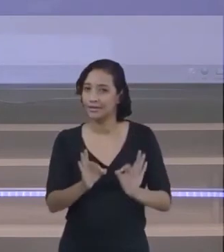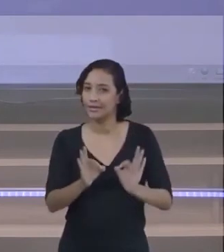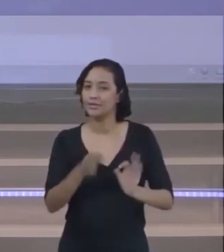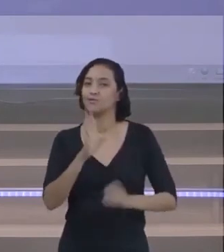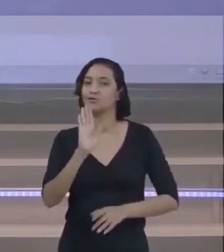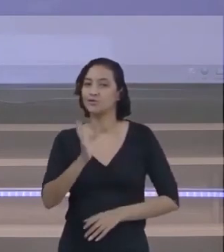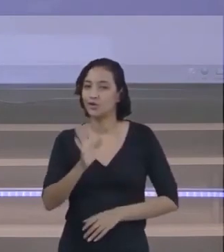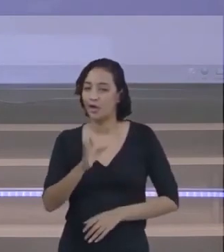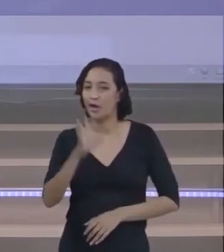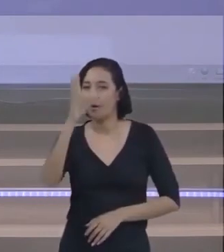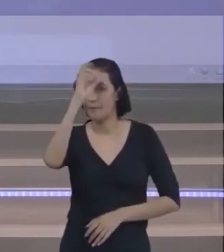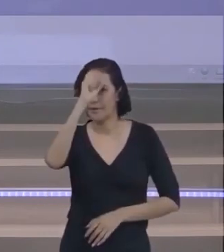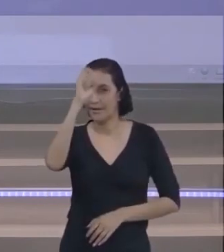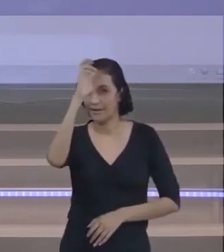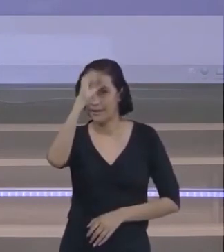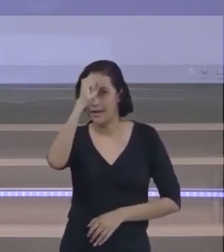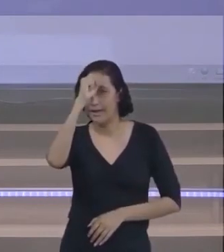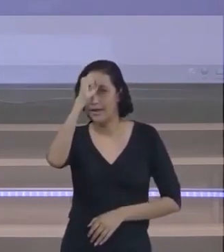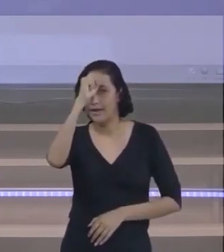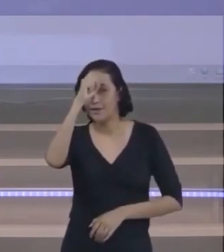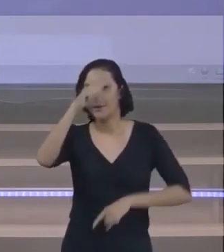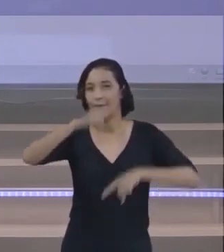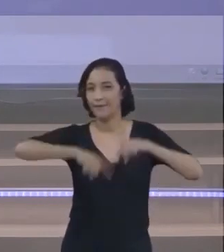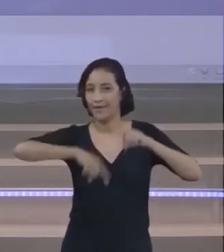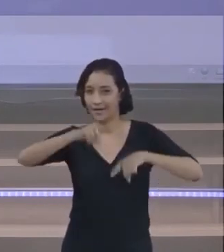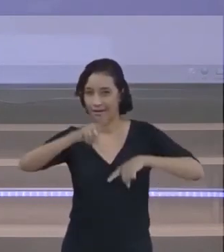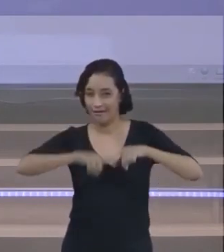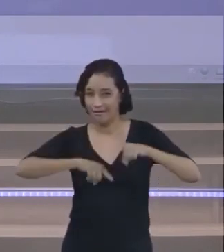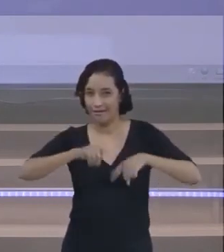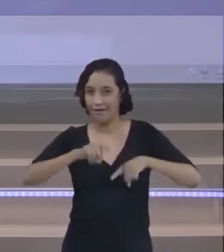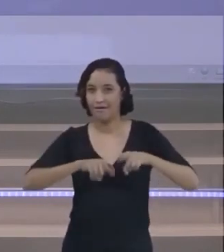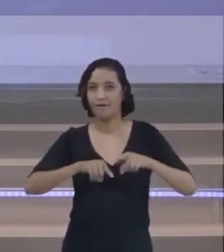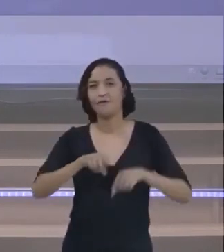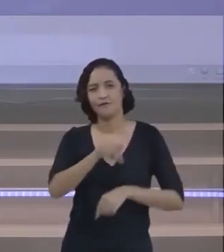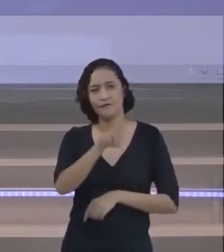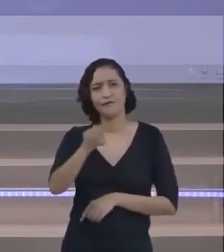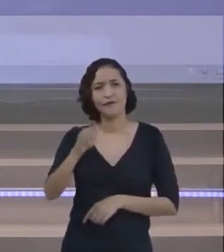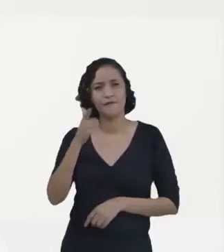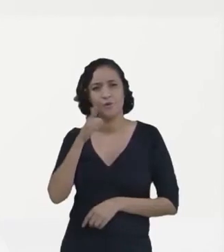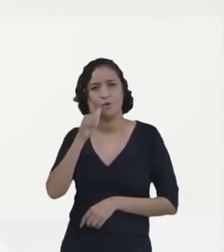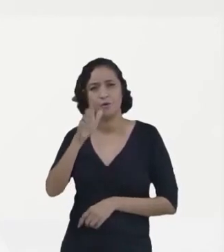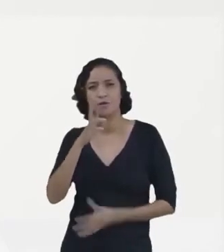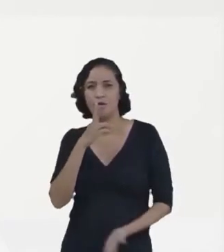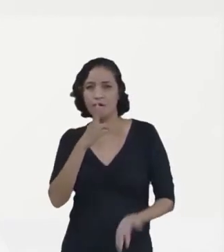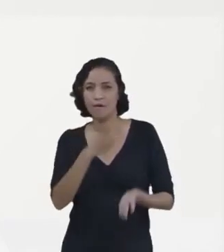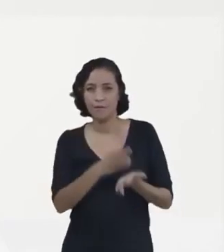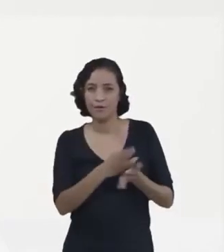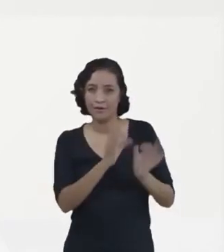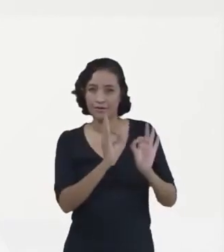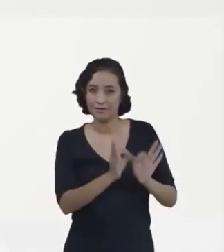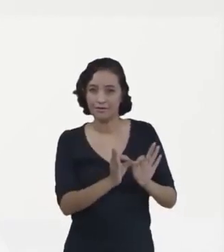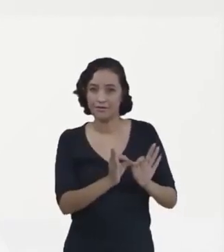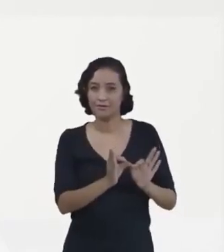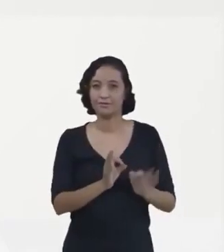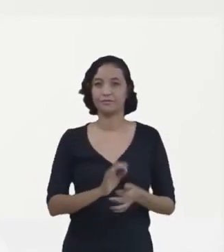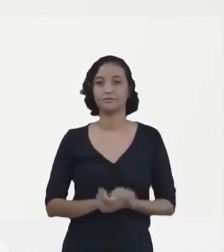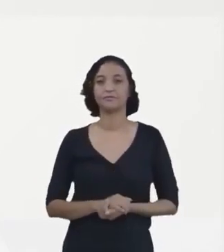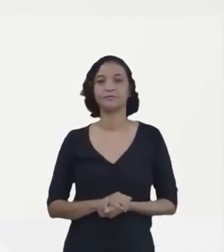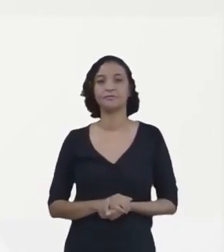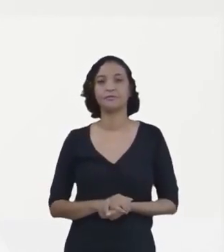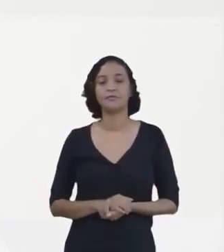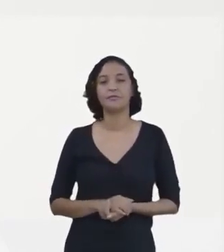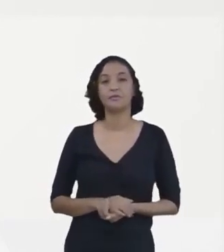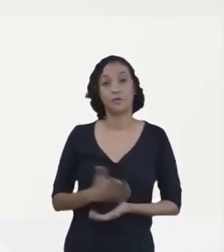questões, aprenderam a utilizar os instrumentos e vão conseguir acertar todas. Maria Rita levou